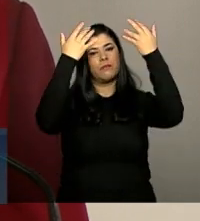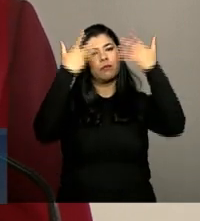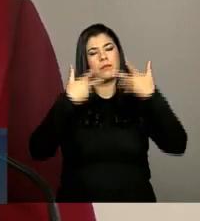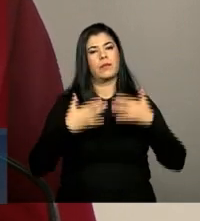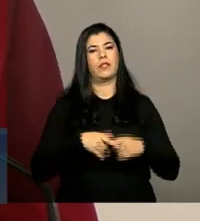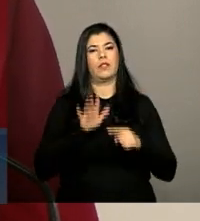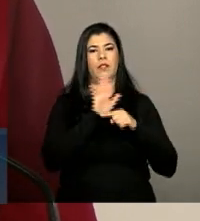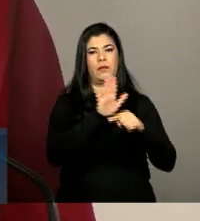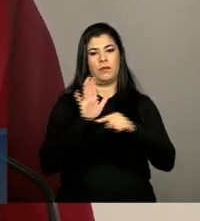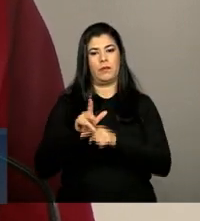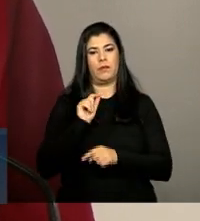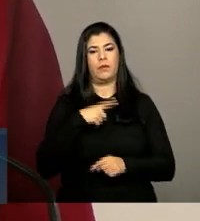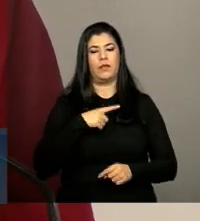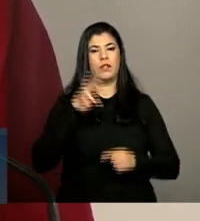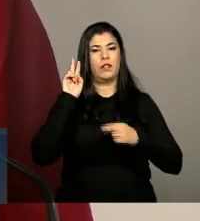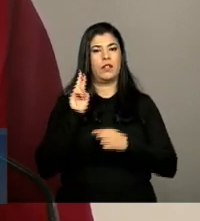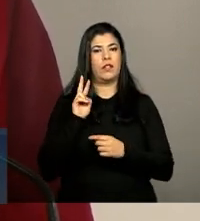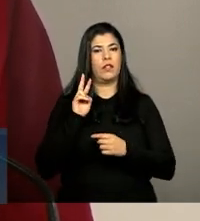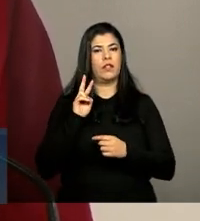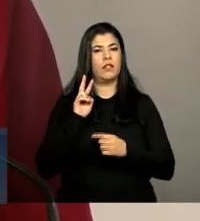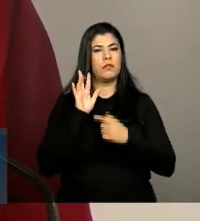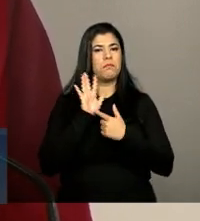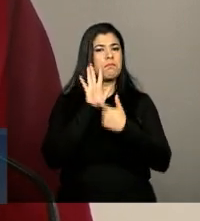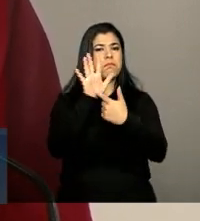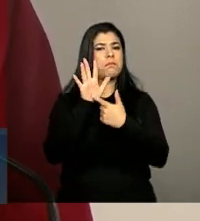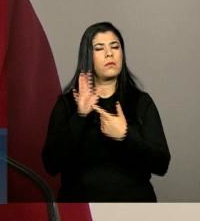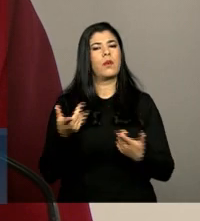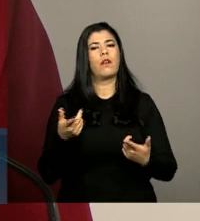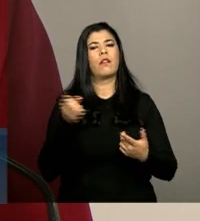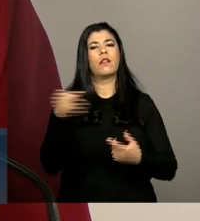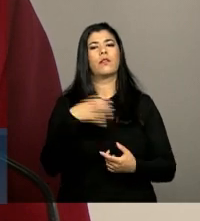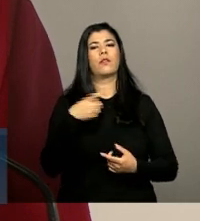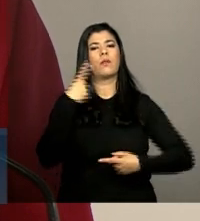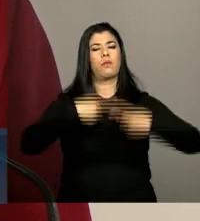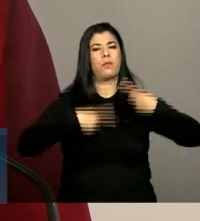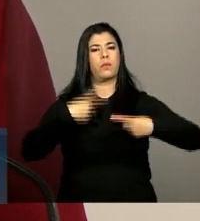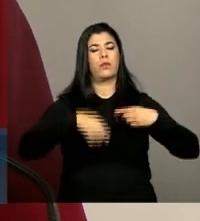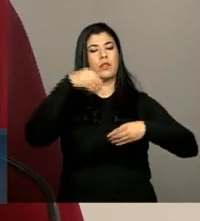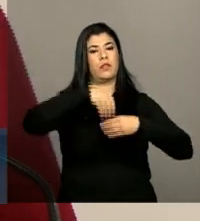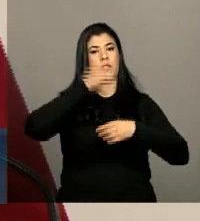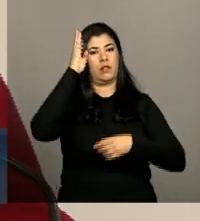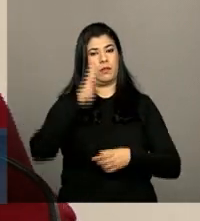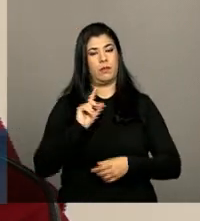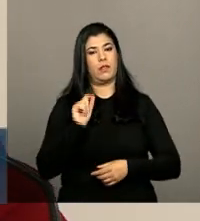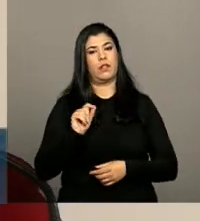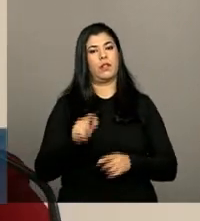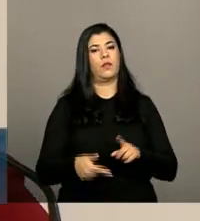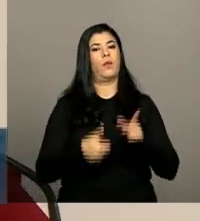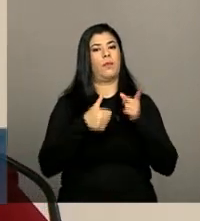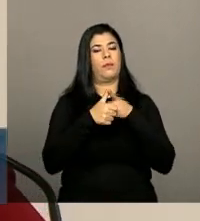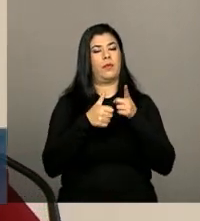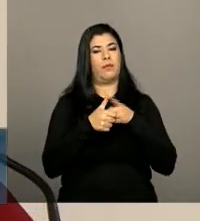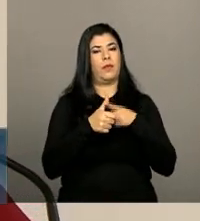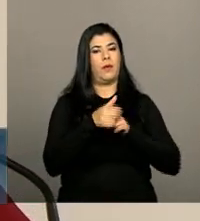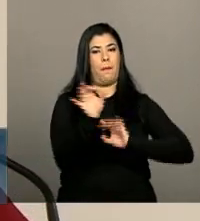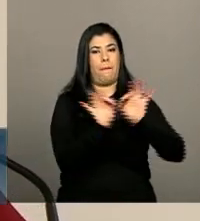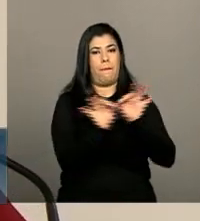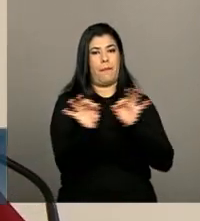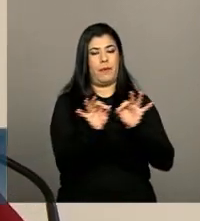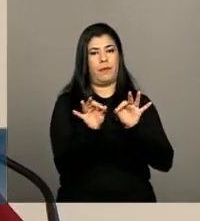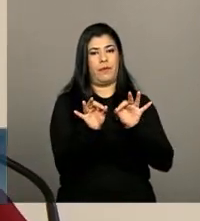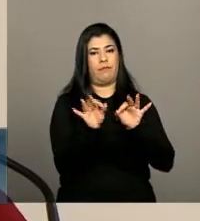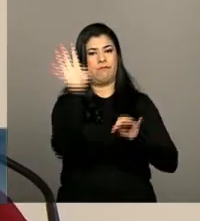Mangabeira no que se refere às políticas no Brasil uma é o Plano Nacional de defesa e o outro